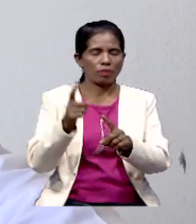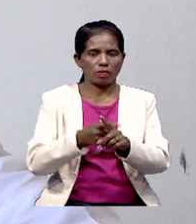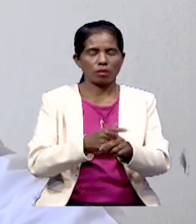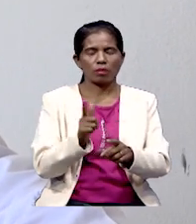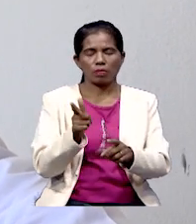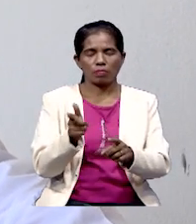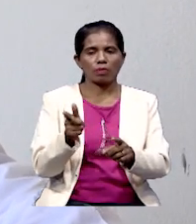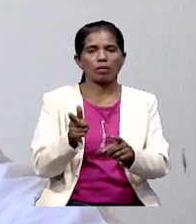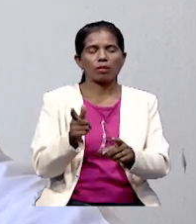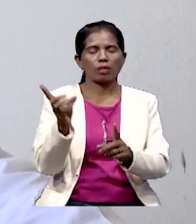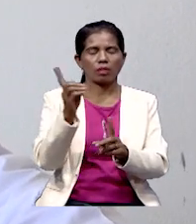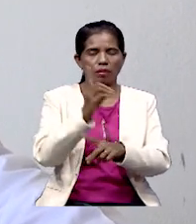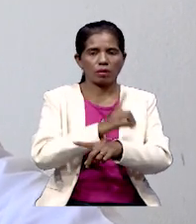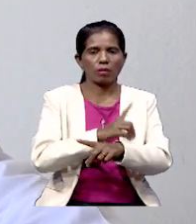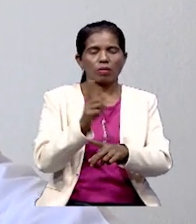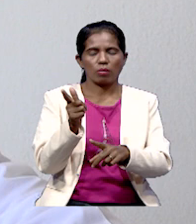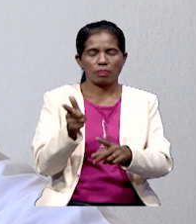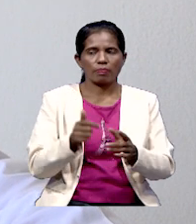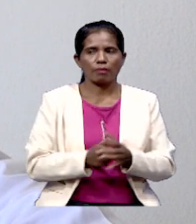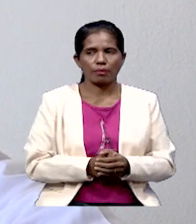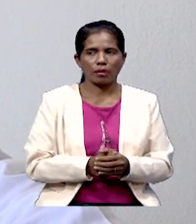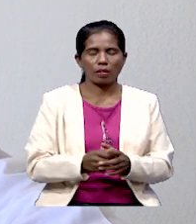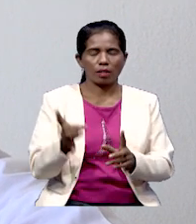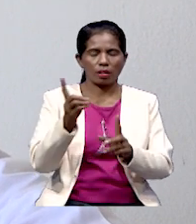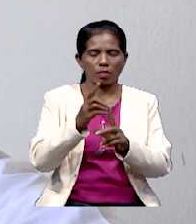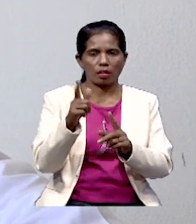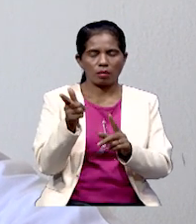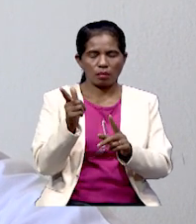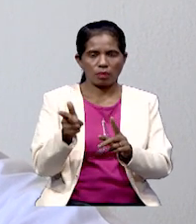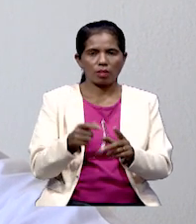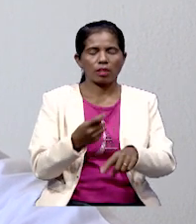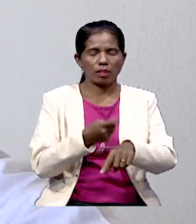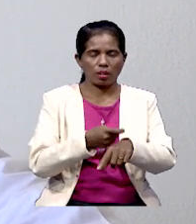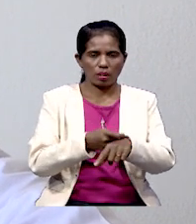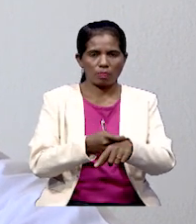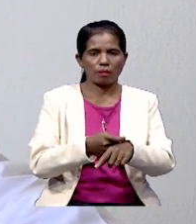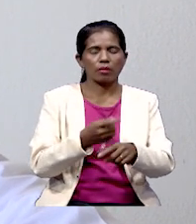dias parece. Loran Rua Nolo, nem é tempo máximo.